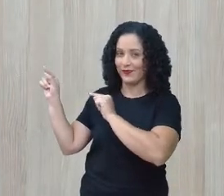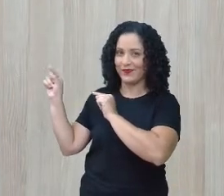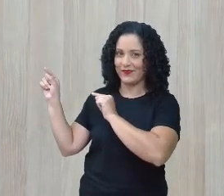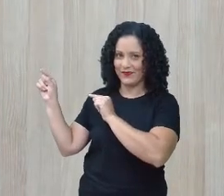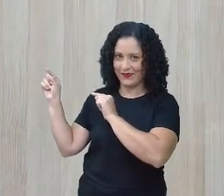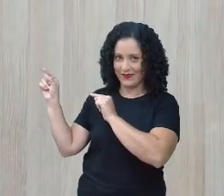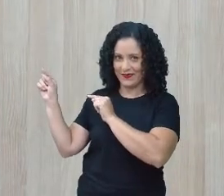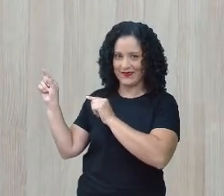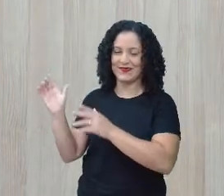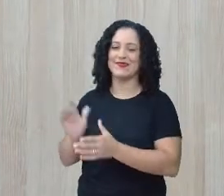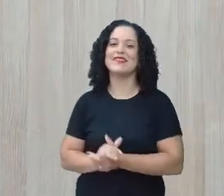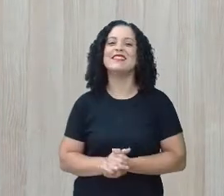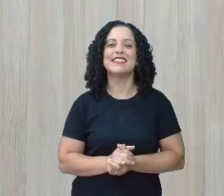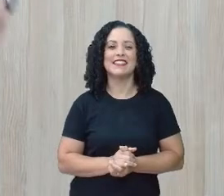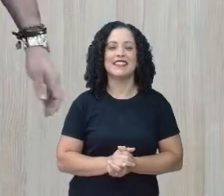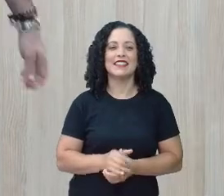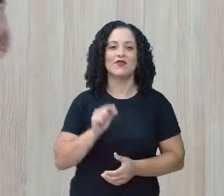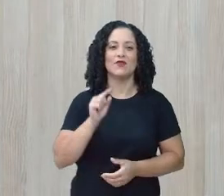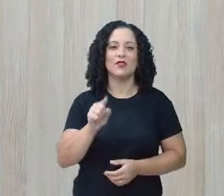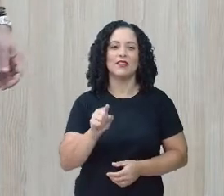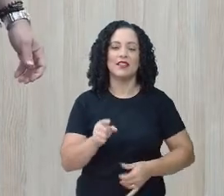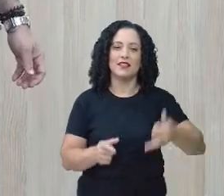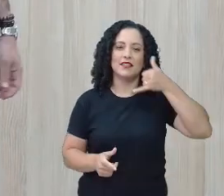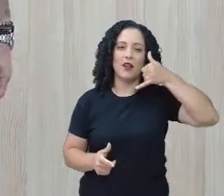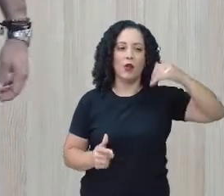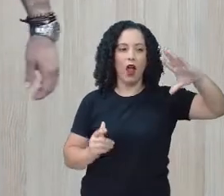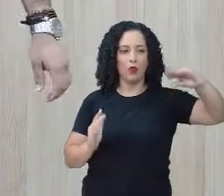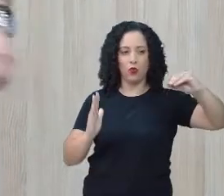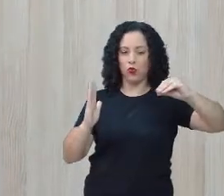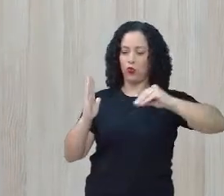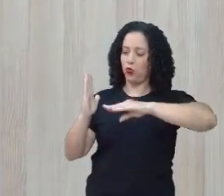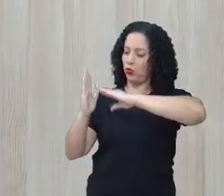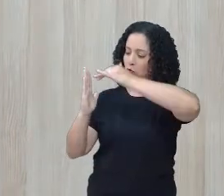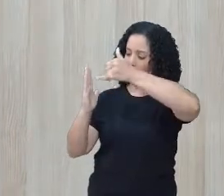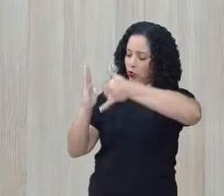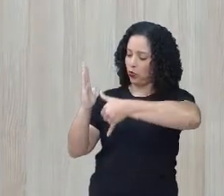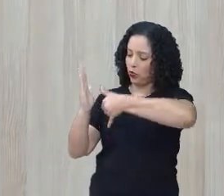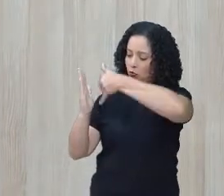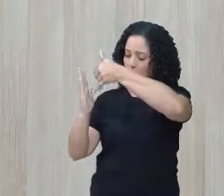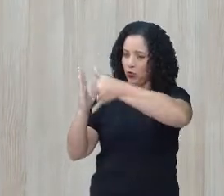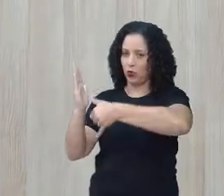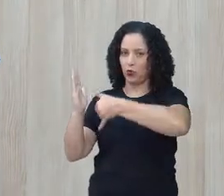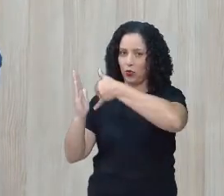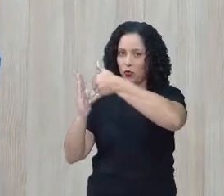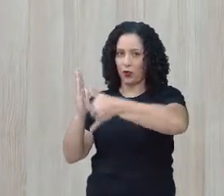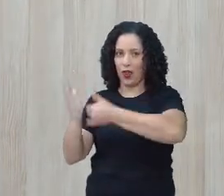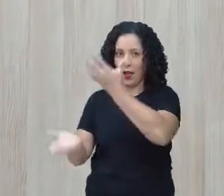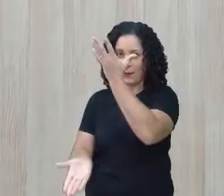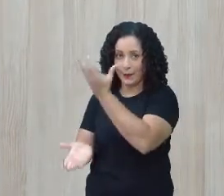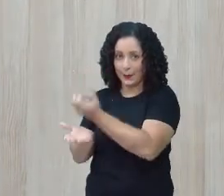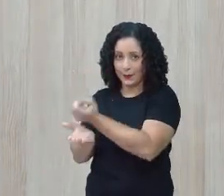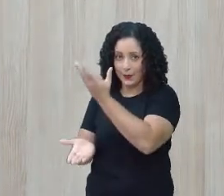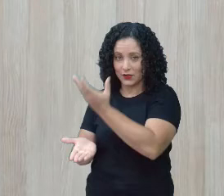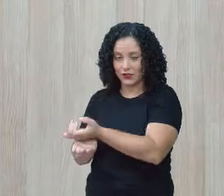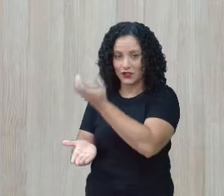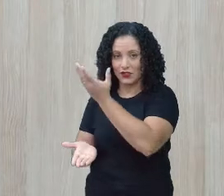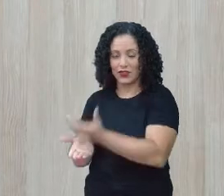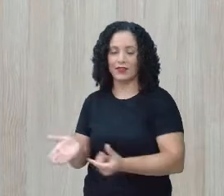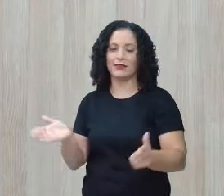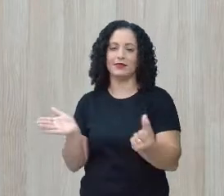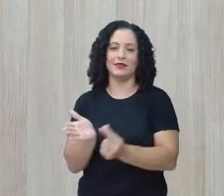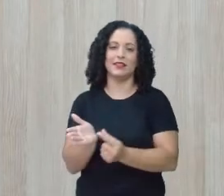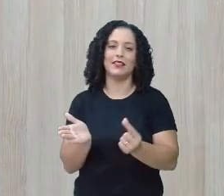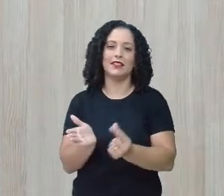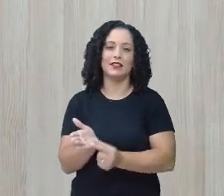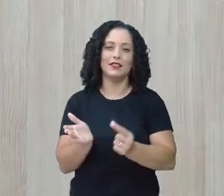aí. Então, você aponta o seu celular para o QR Code e ele vai direcionar você para a loja de